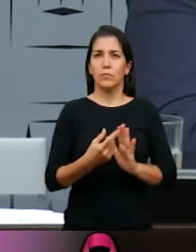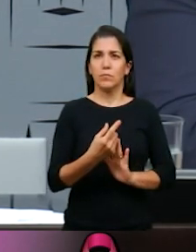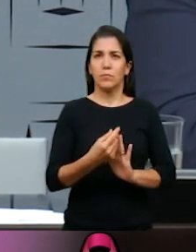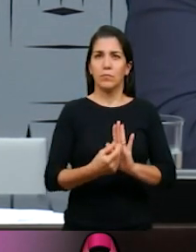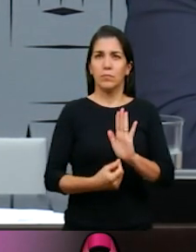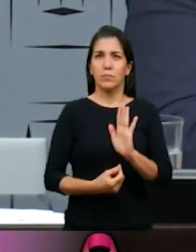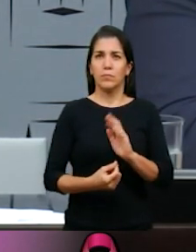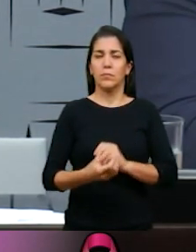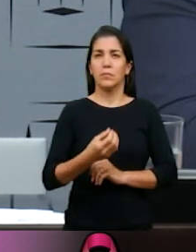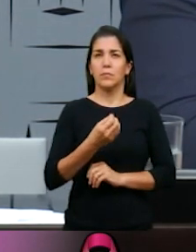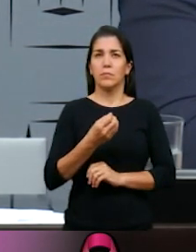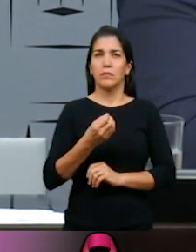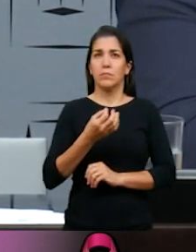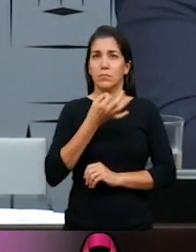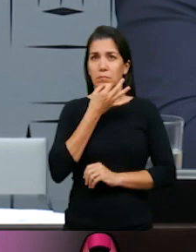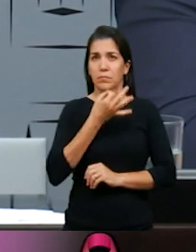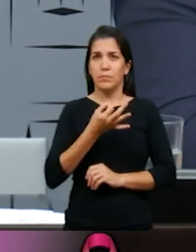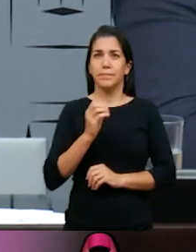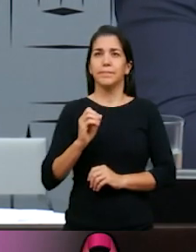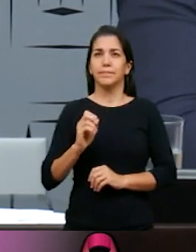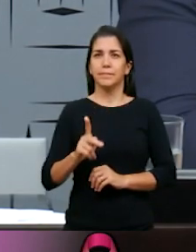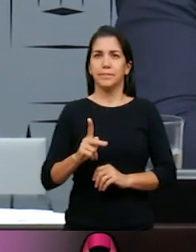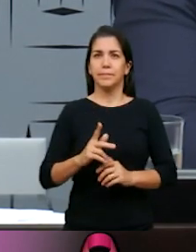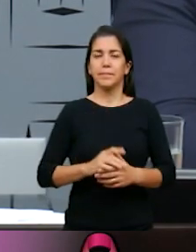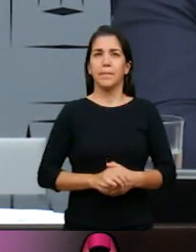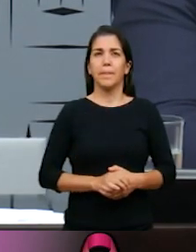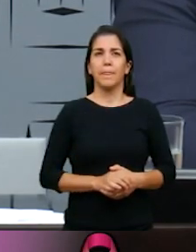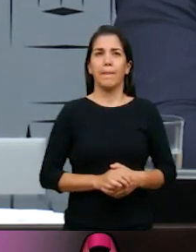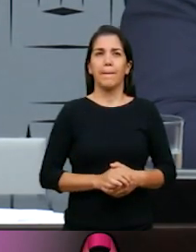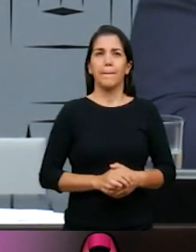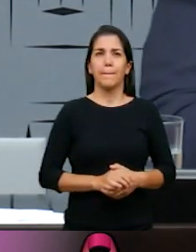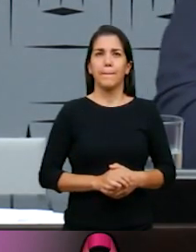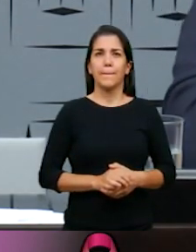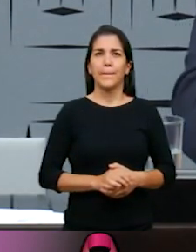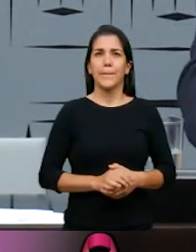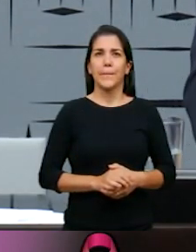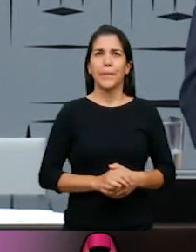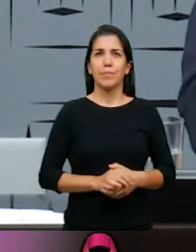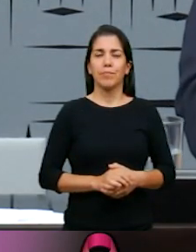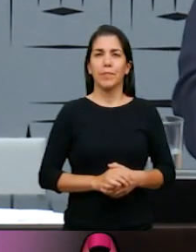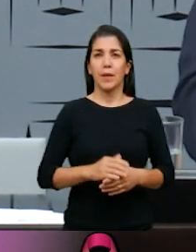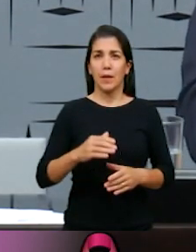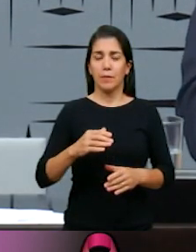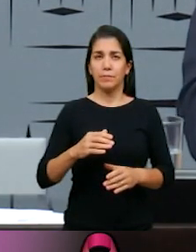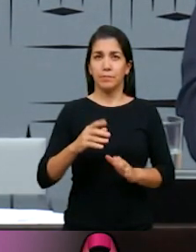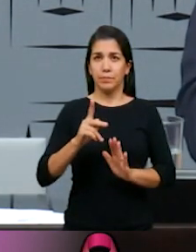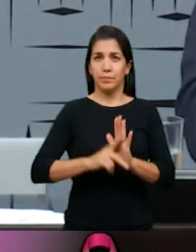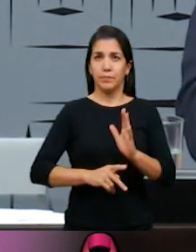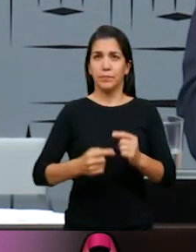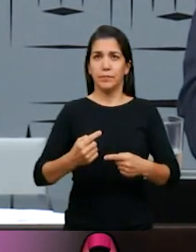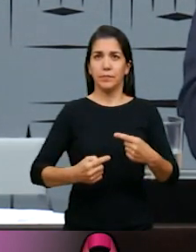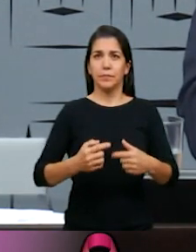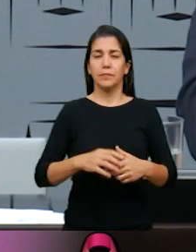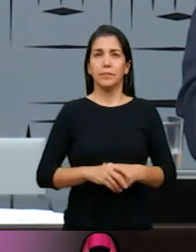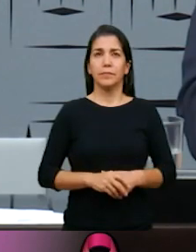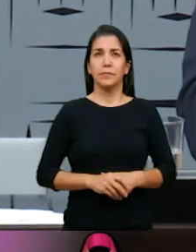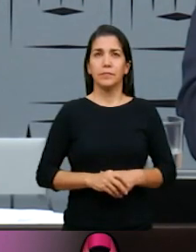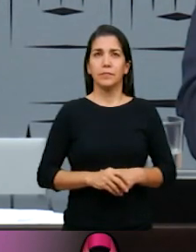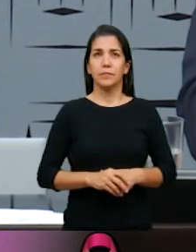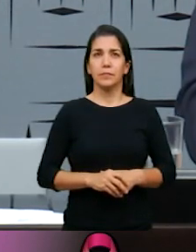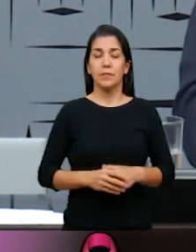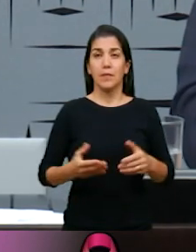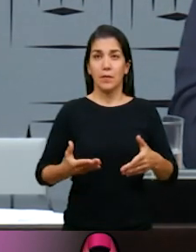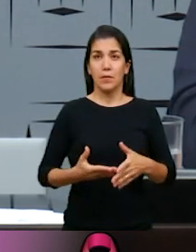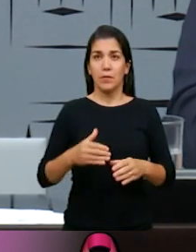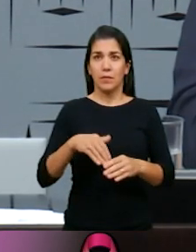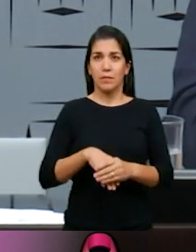Finanças e Orçamento emitiu parecer favorável ao projeto. O projeto está em discussão. O projeto